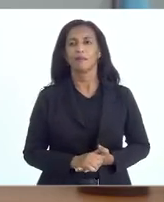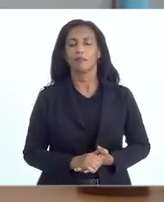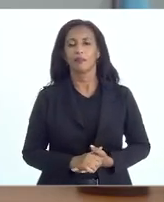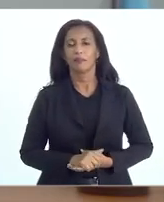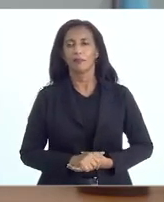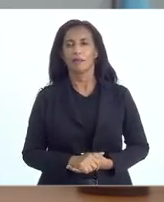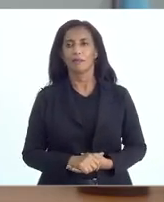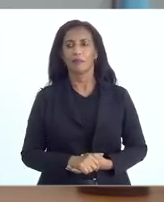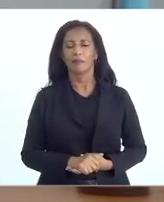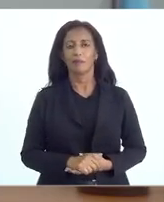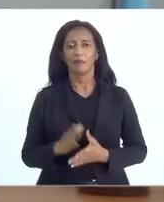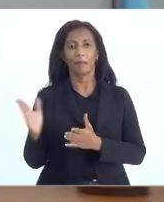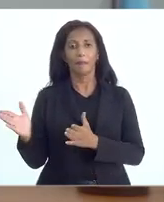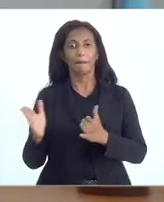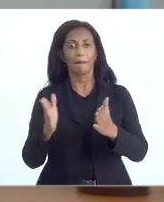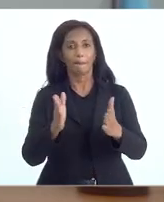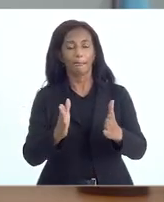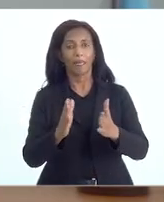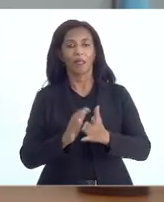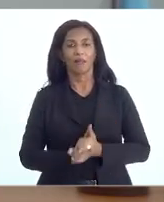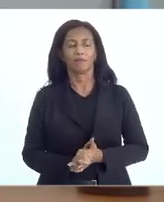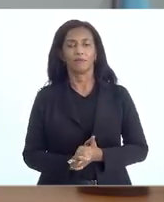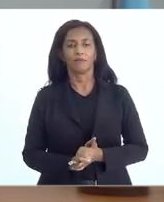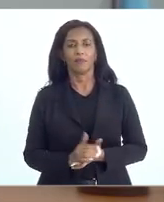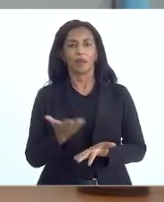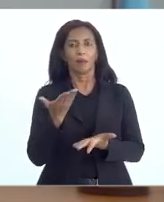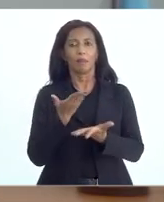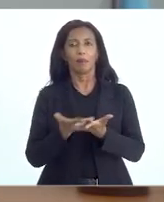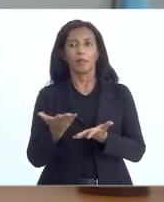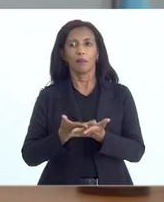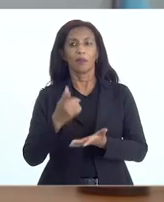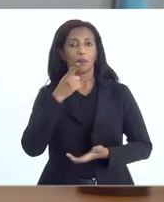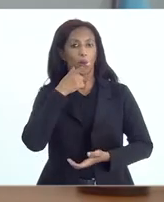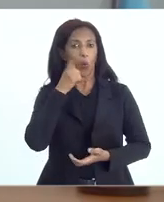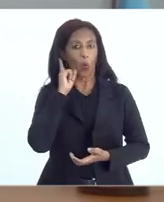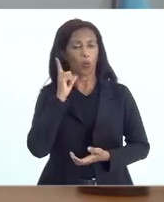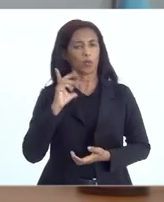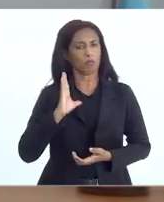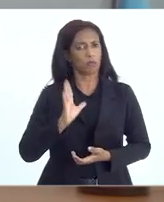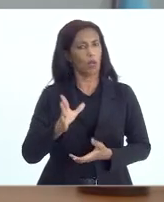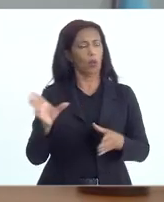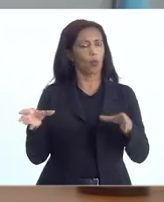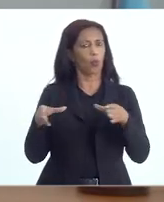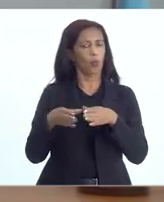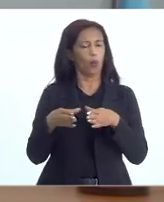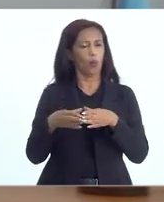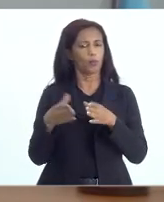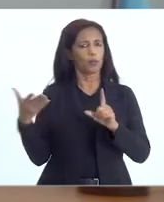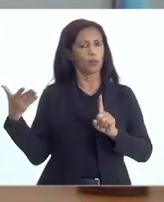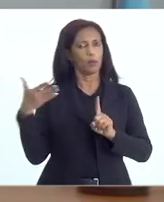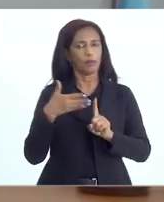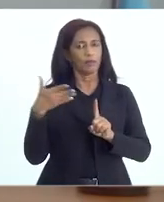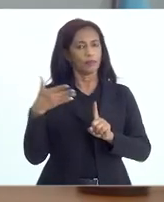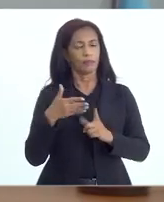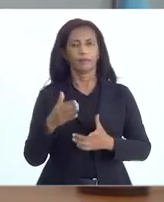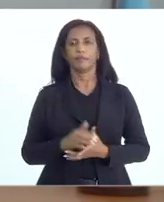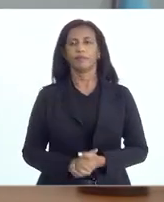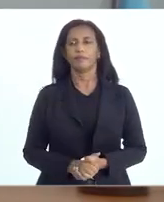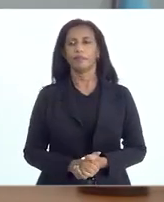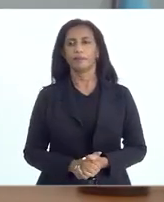é a gente passar uma demanda também ontem mesmo Recebi uma comissão aqui que é referente